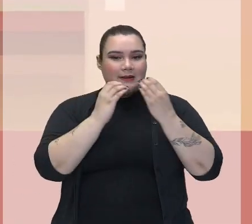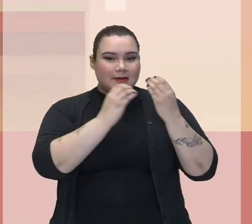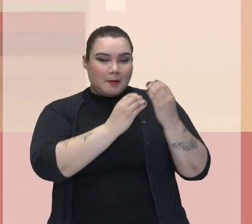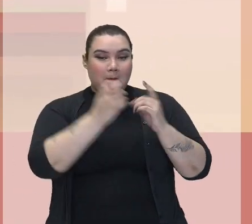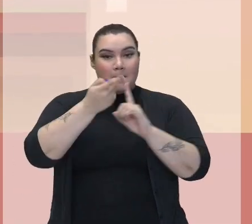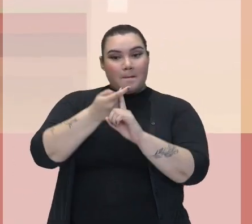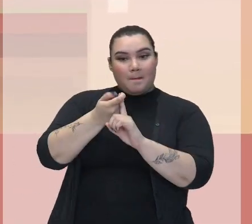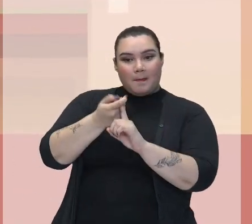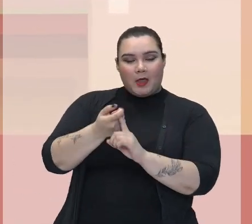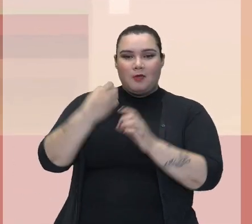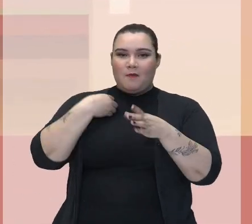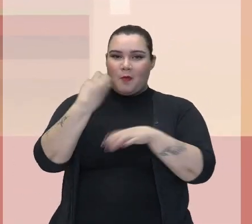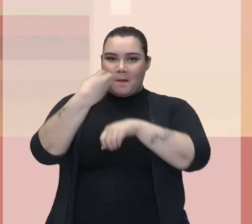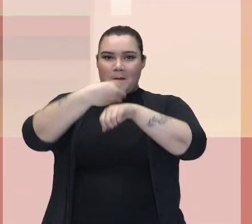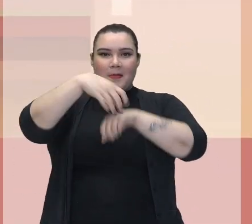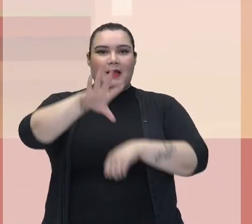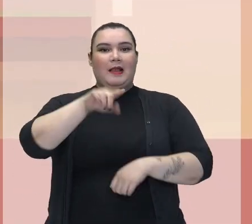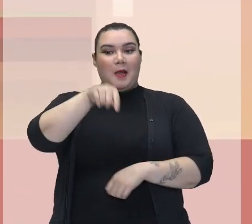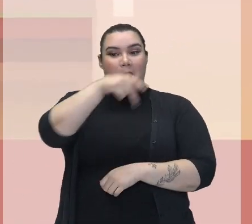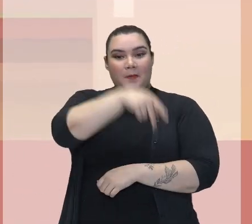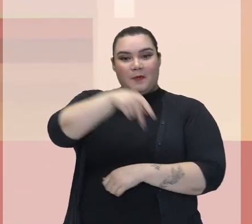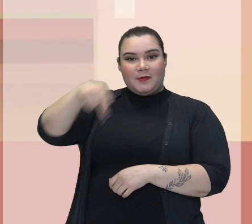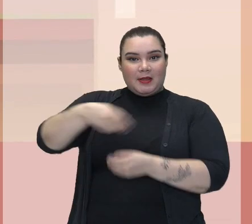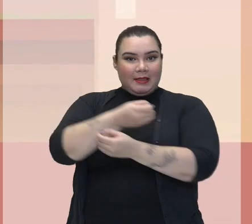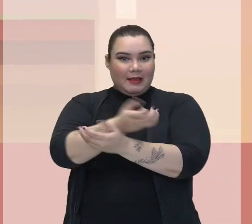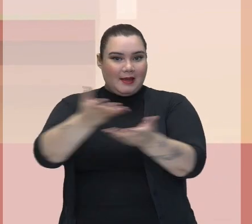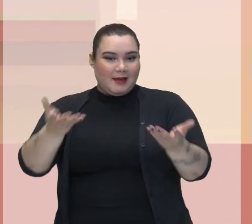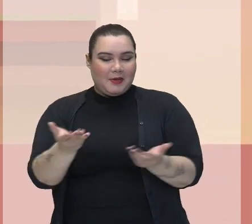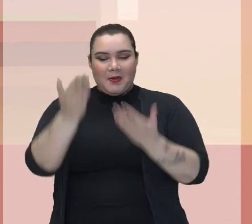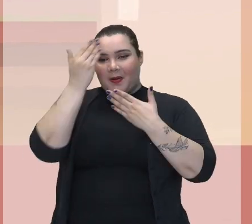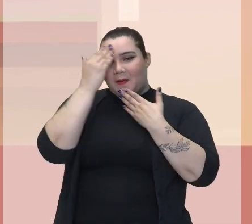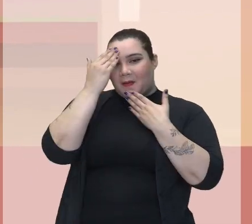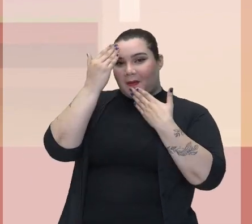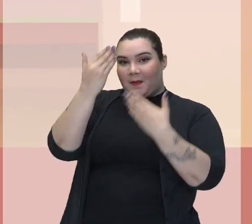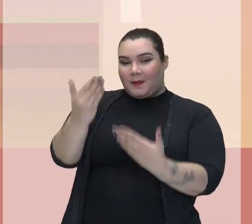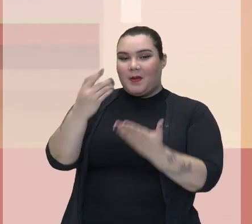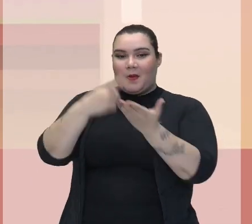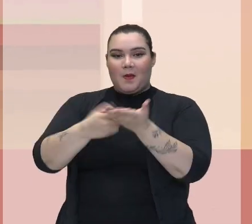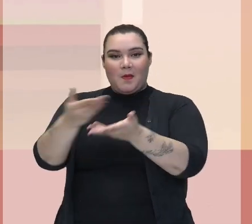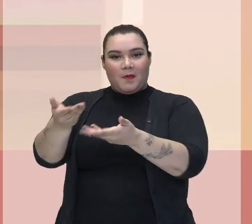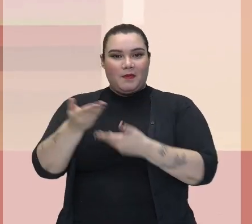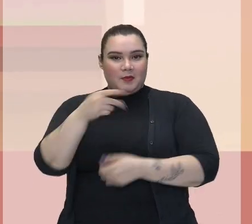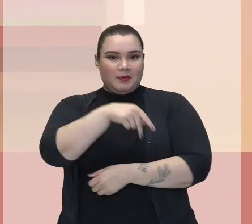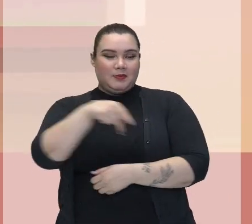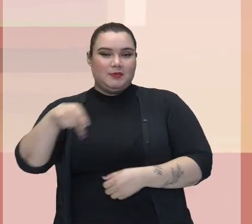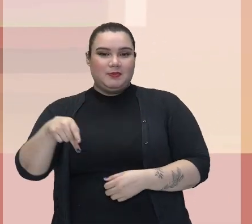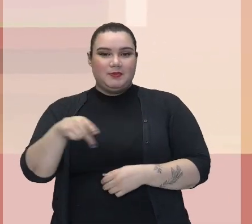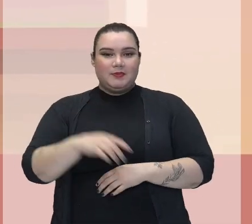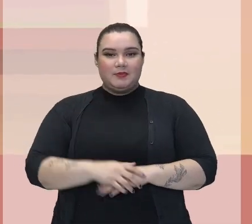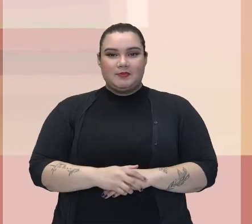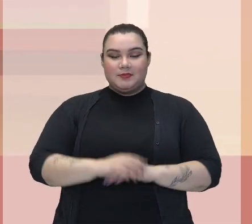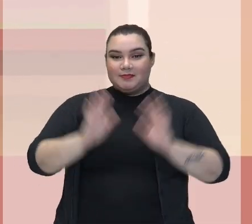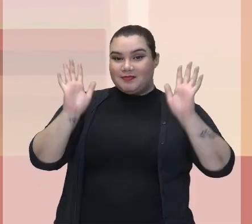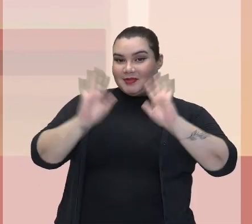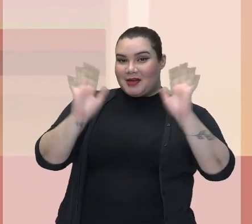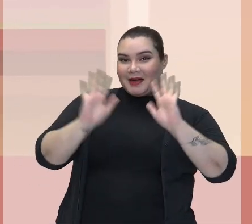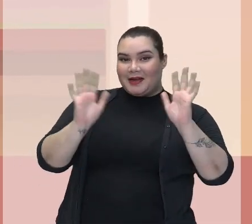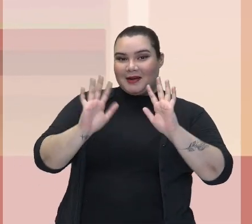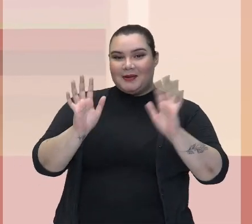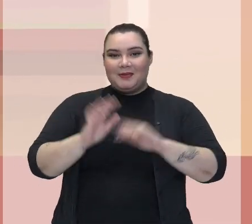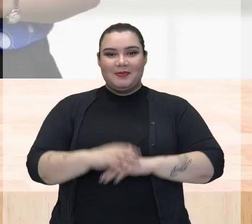aí para o estúdio com a professora Dani. Muito obrigado pelo convite, professora. Tchau, pessoal!